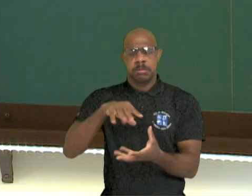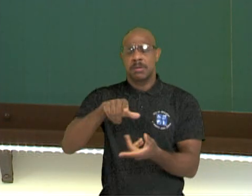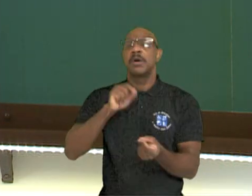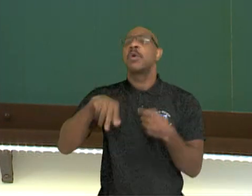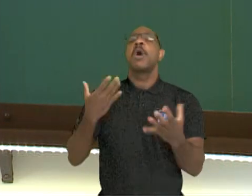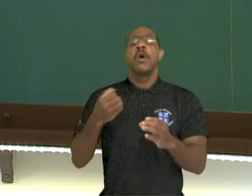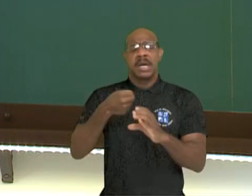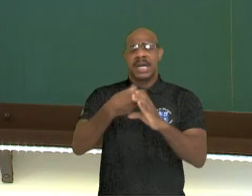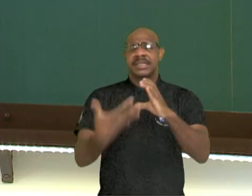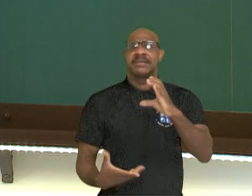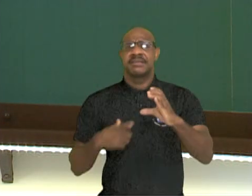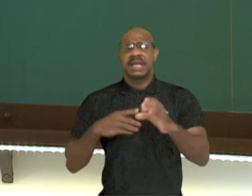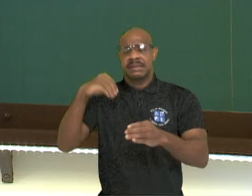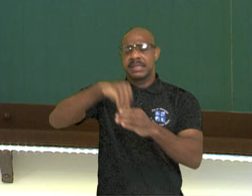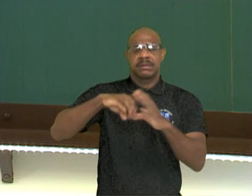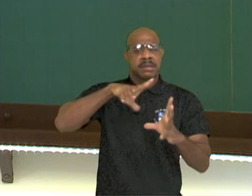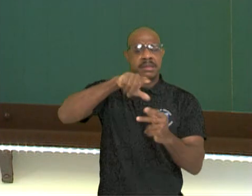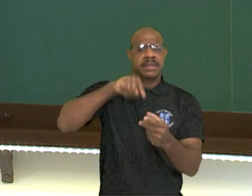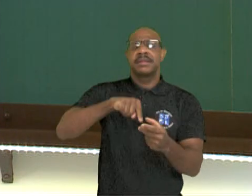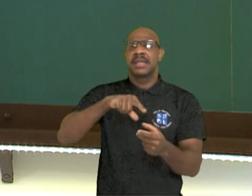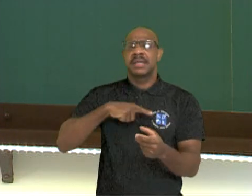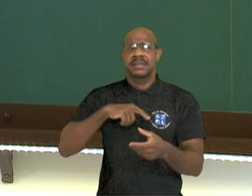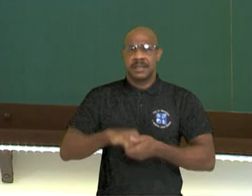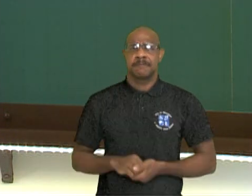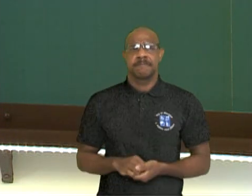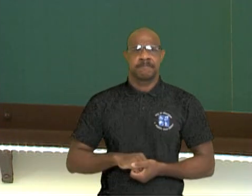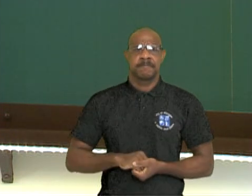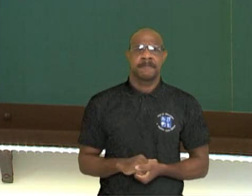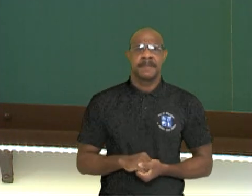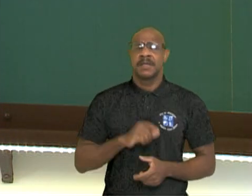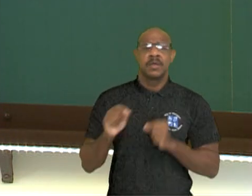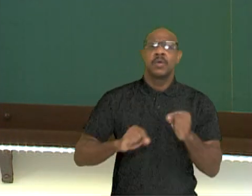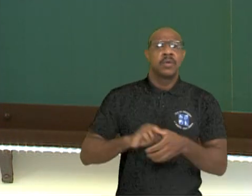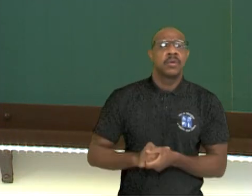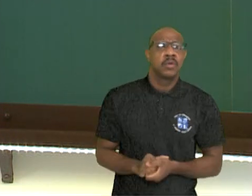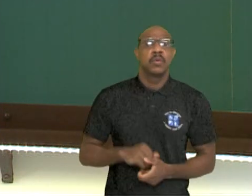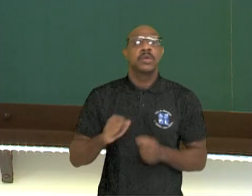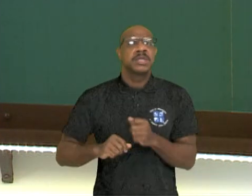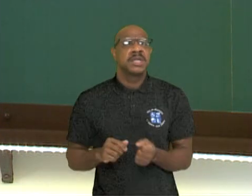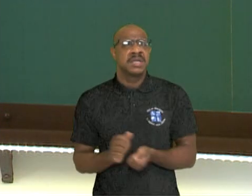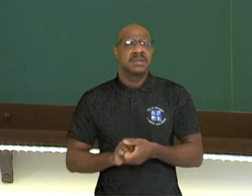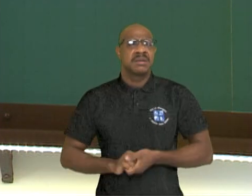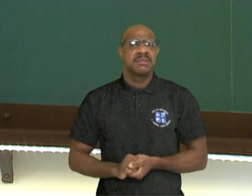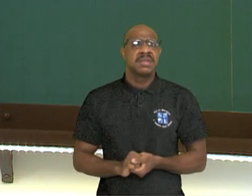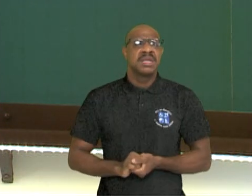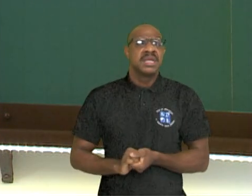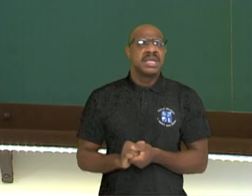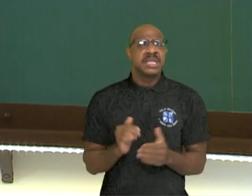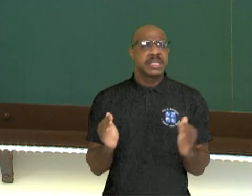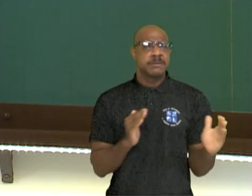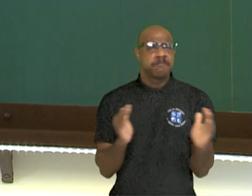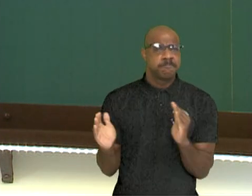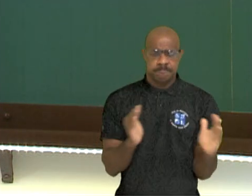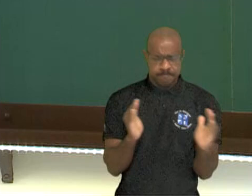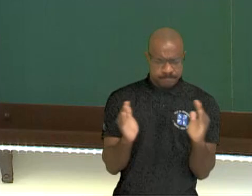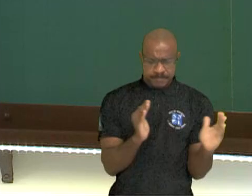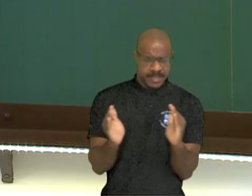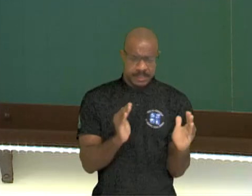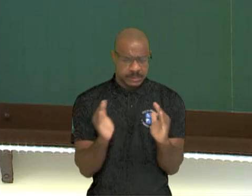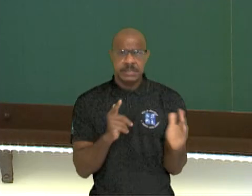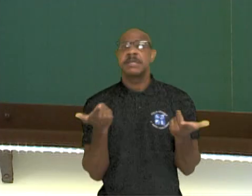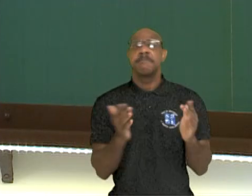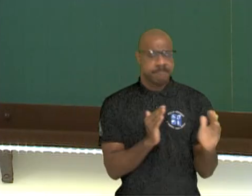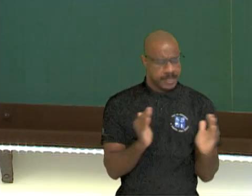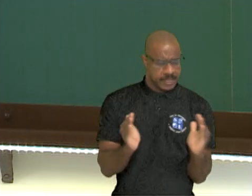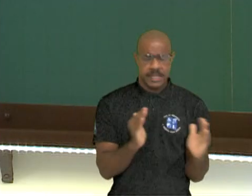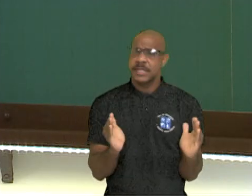estão envolvidas nesse tema? E em que era geológica estamos? Então, pensando na